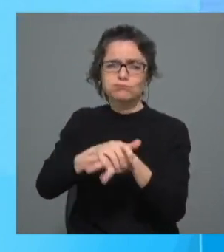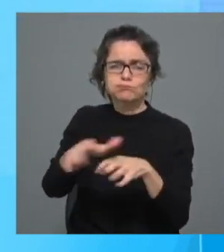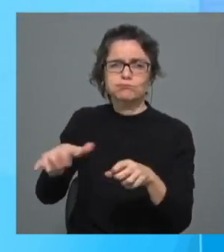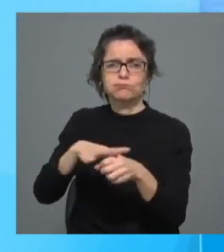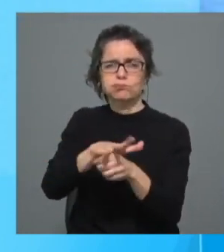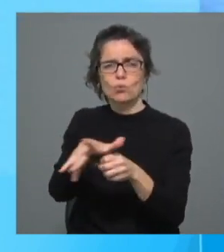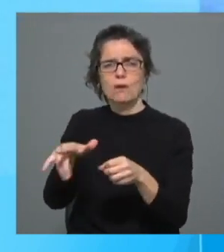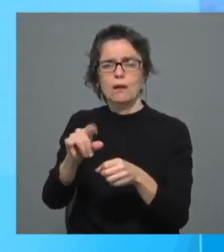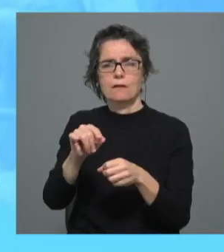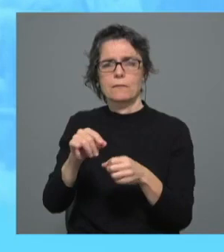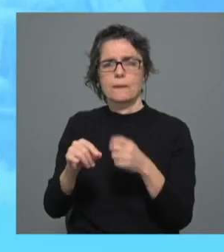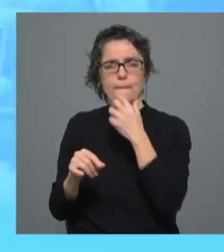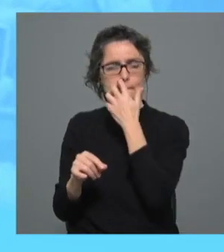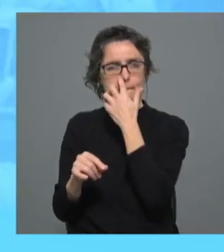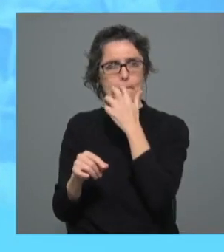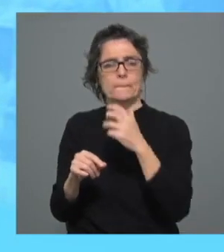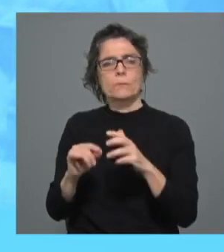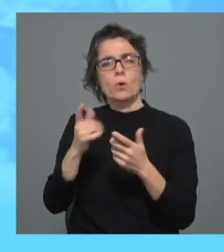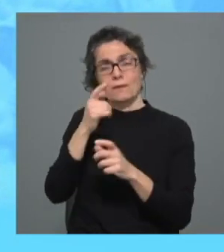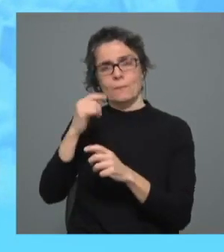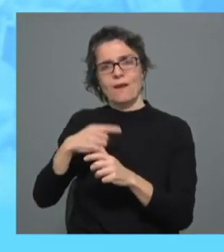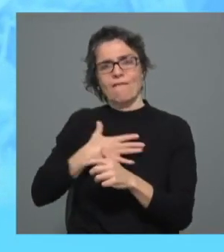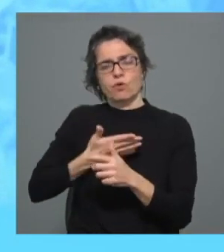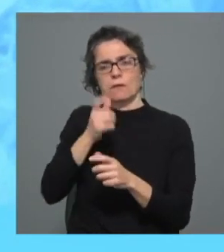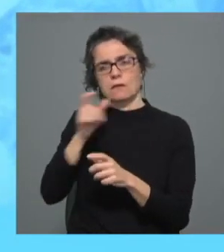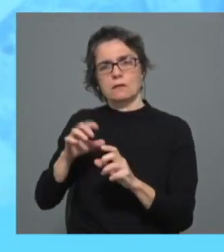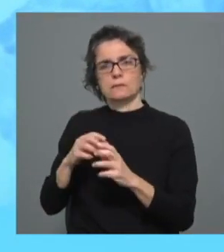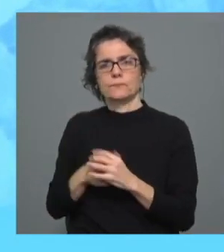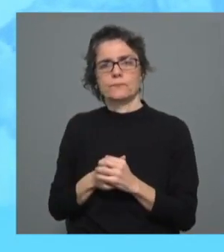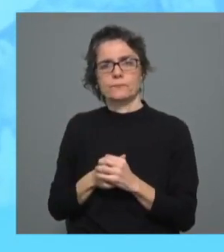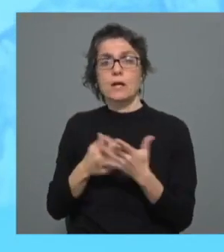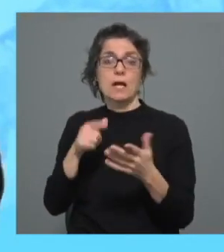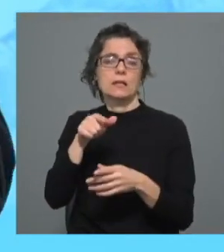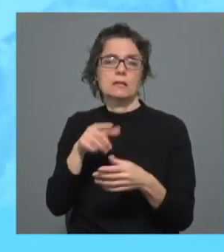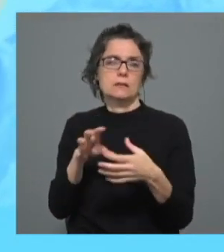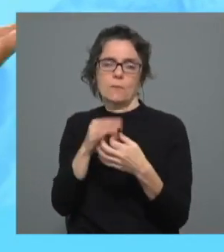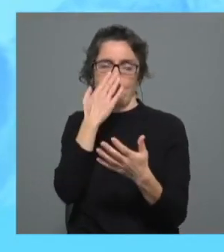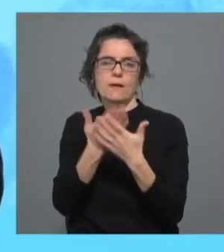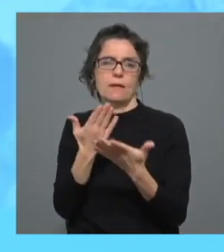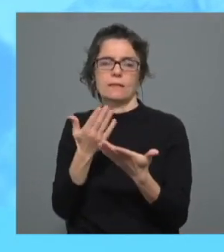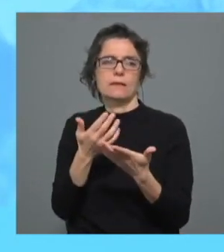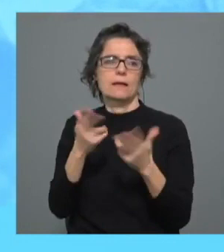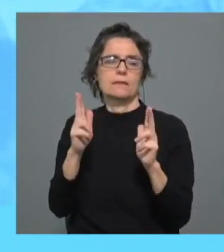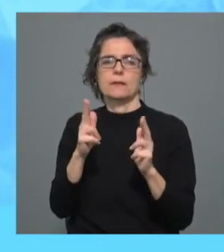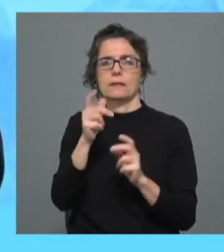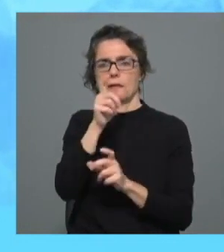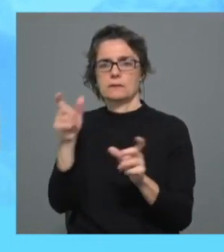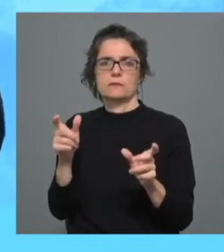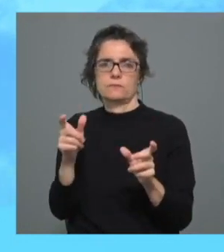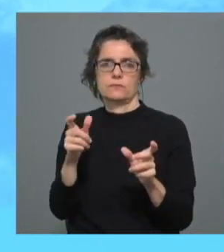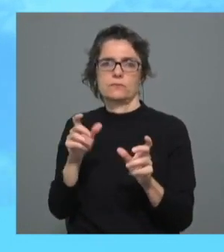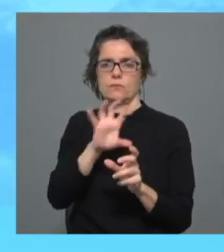Europa? Tenho a certeza que está em causa o princípio da observância da liberdade dos povos escolher o seu caminho. Isso não tem nenhuma dúvida, e